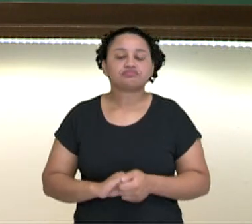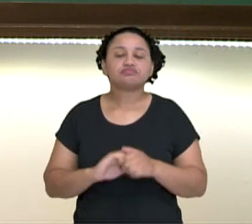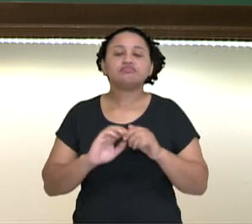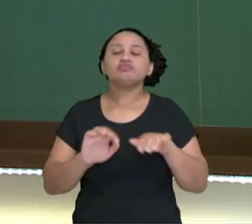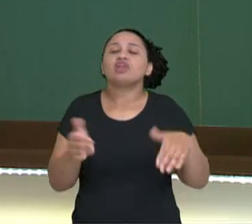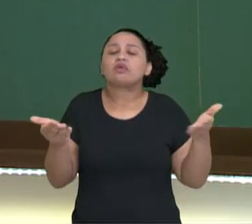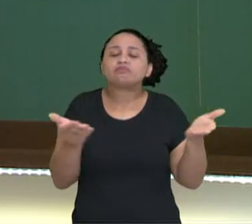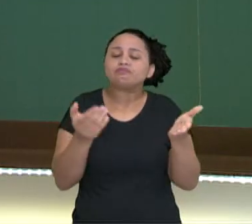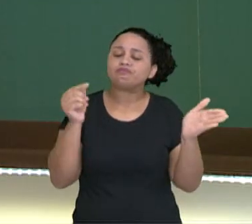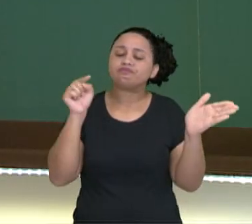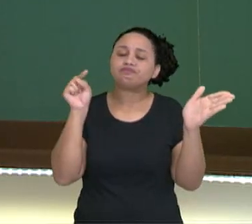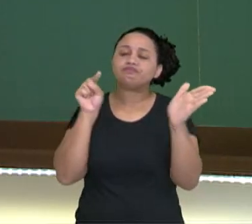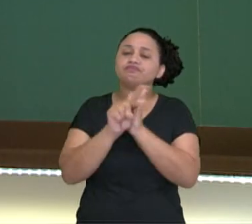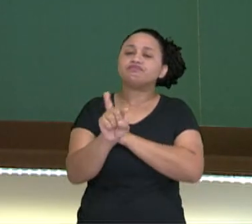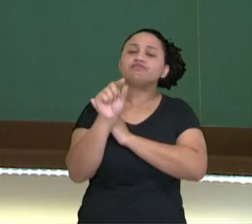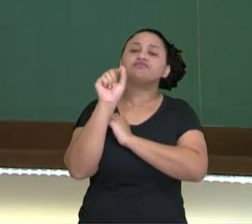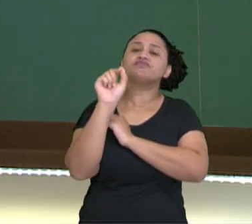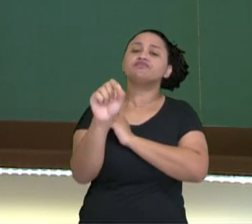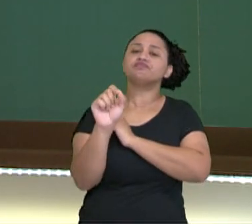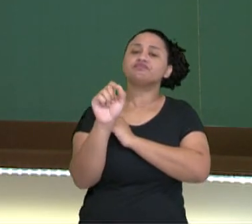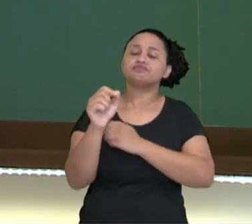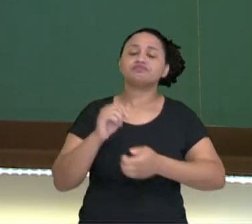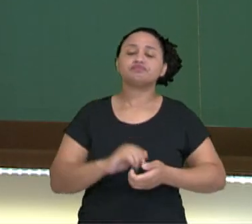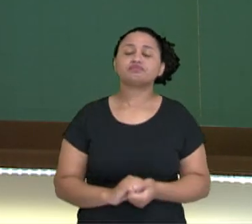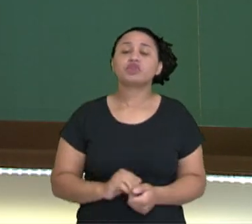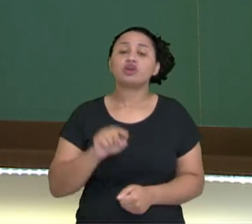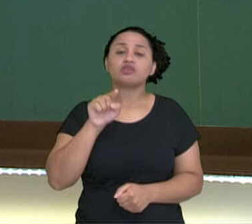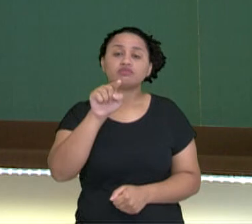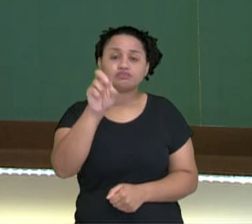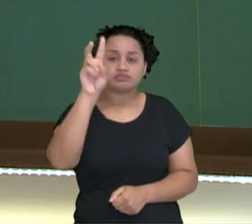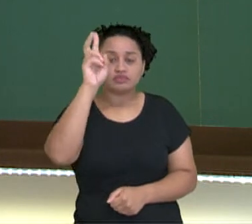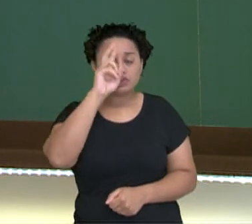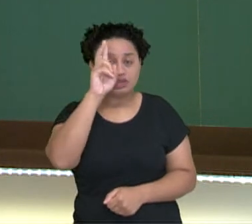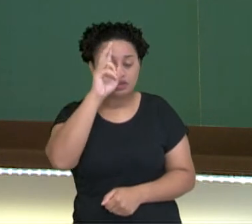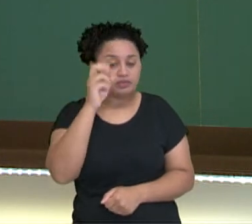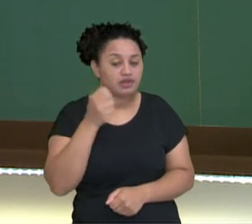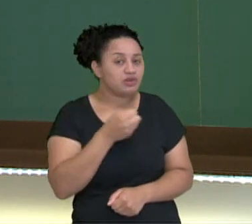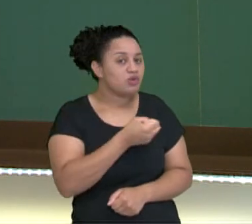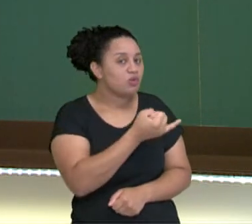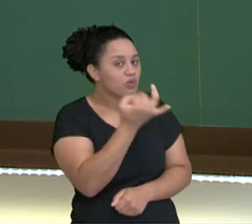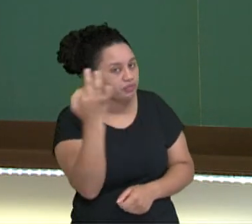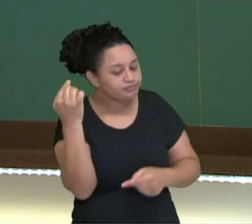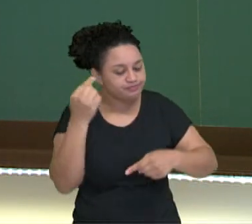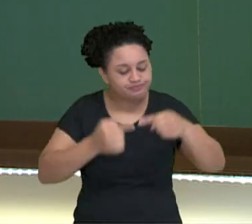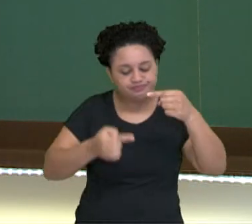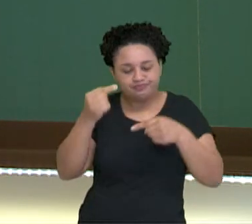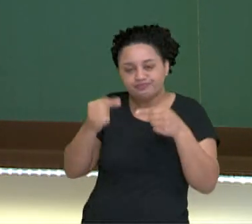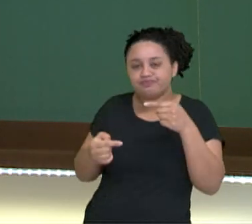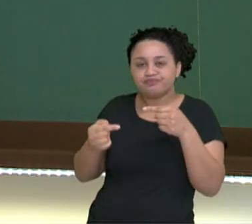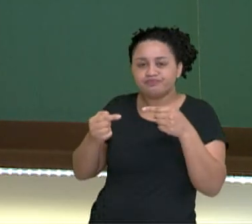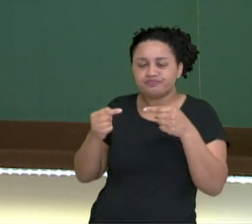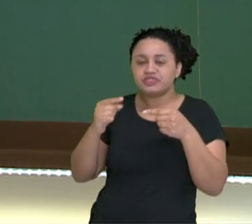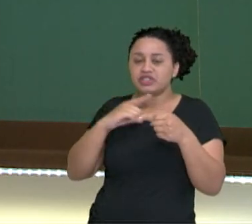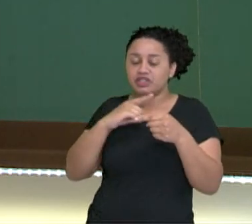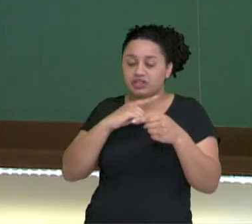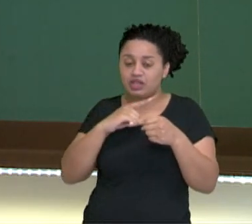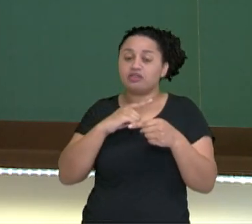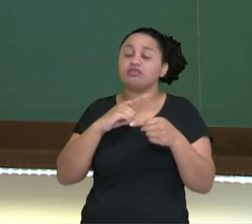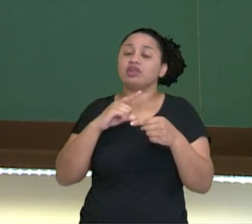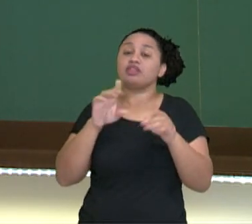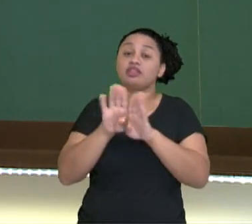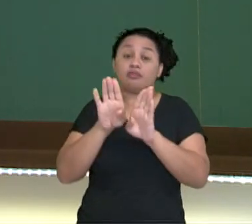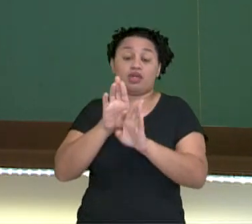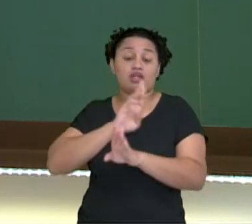quero perguntar o seguinte, você recorda quais foram as disputas políticas e religiosas